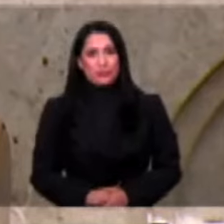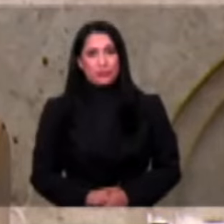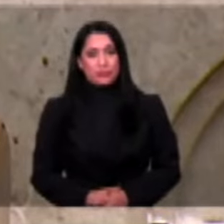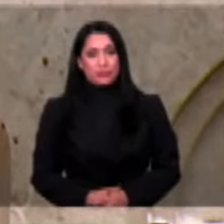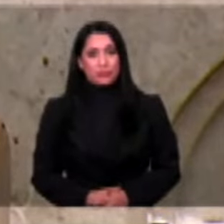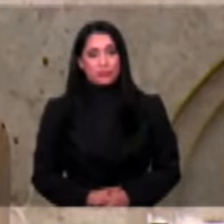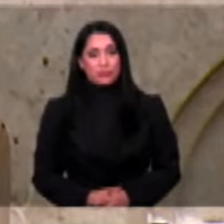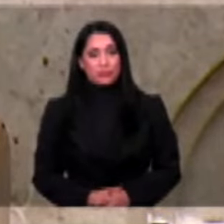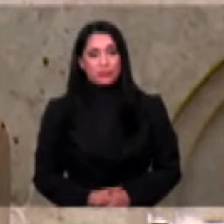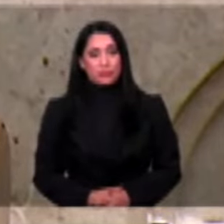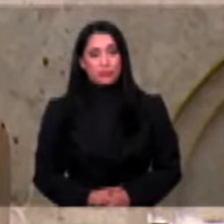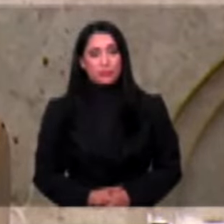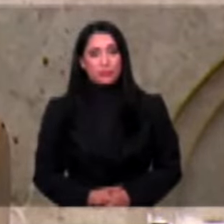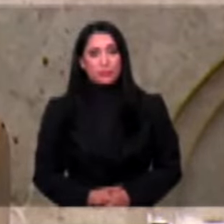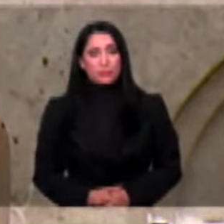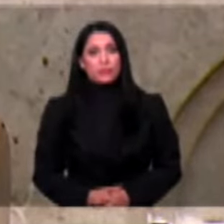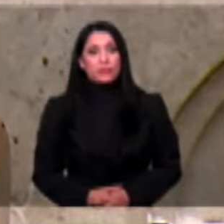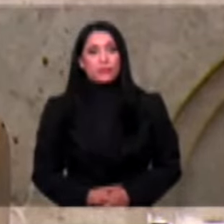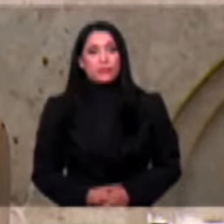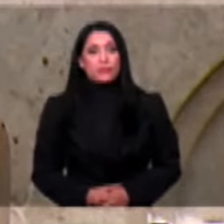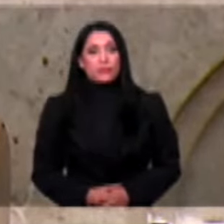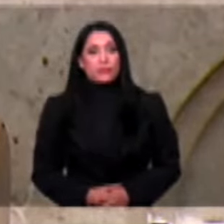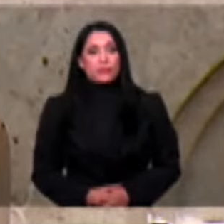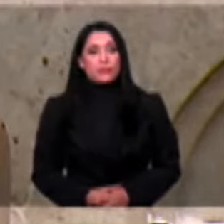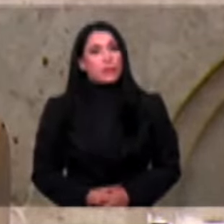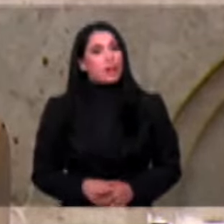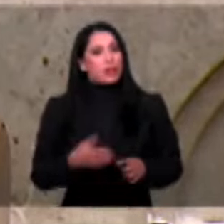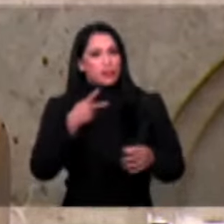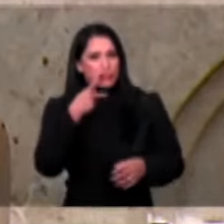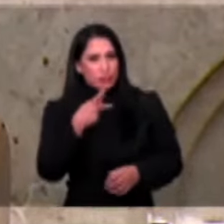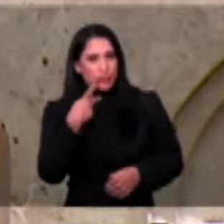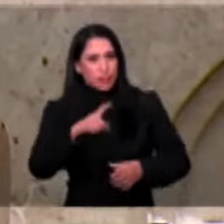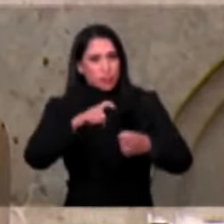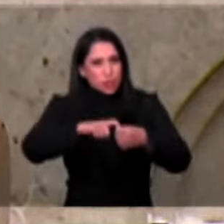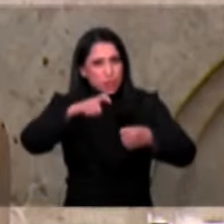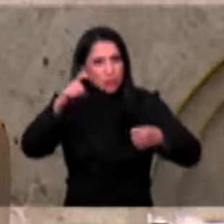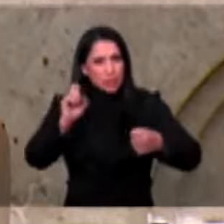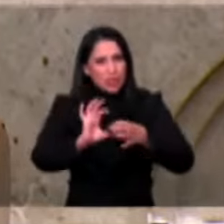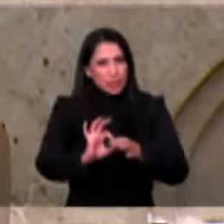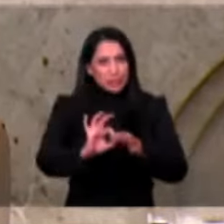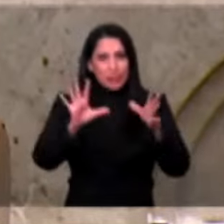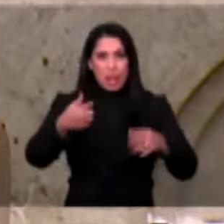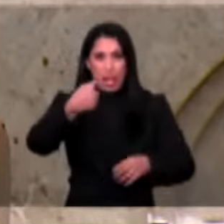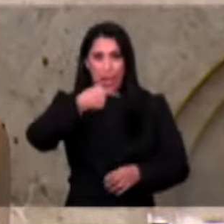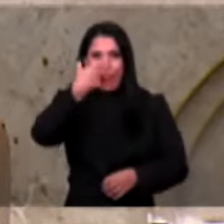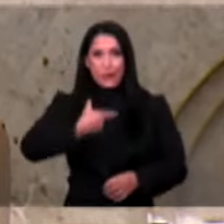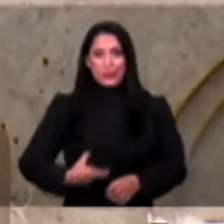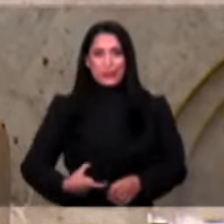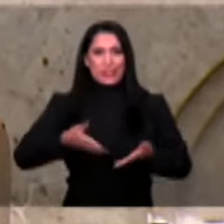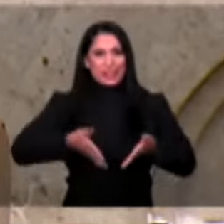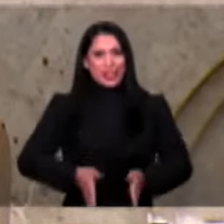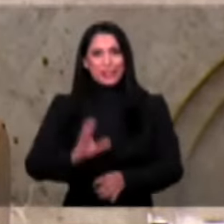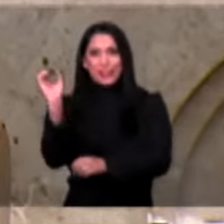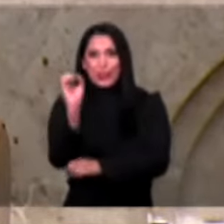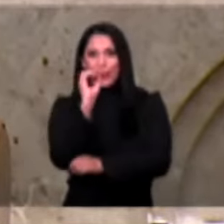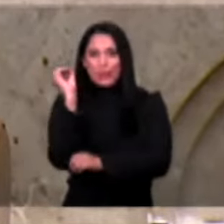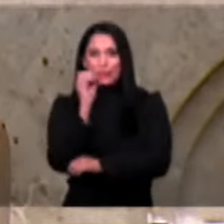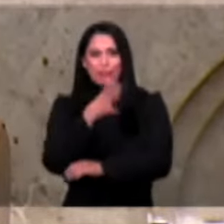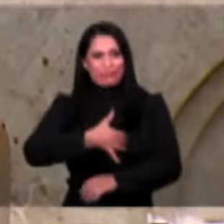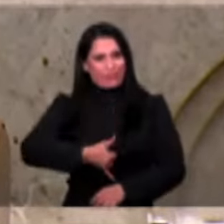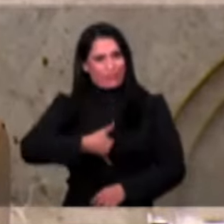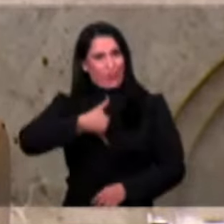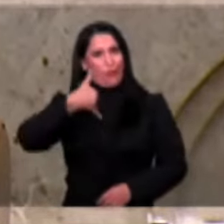E nesse falar de independência e liberdade, como gaúcha, que tem orgulho de seu